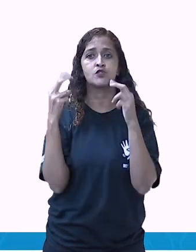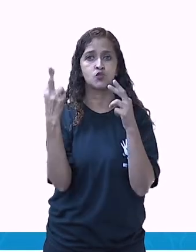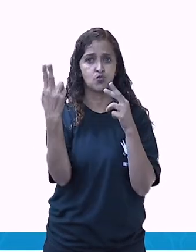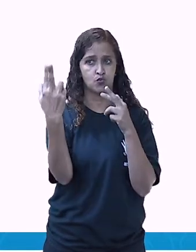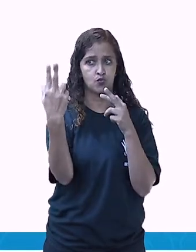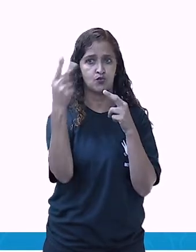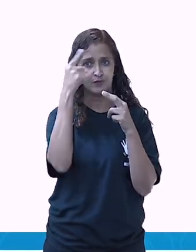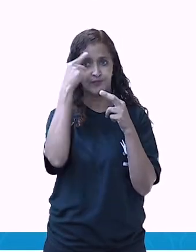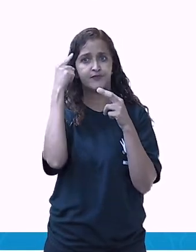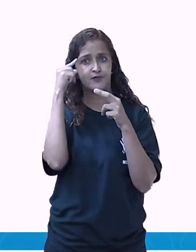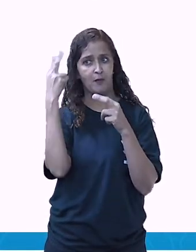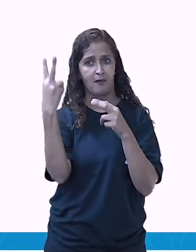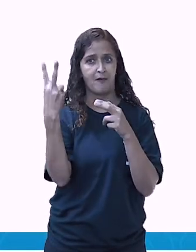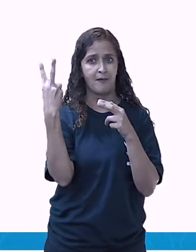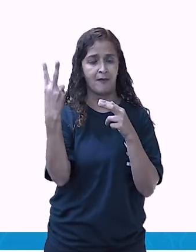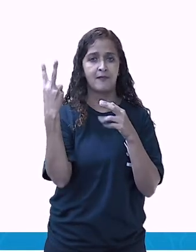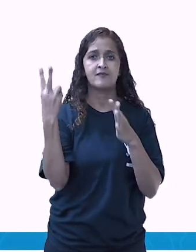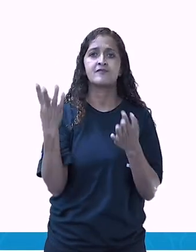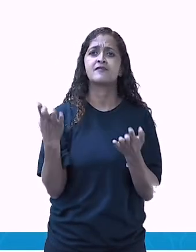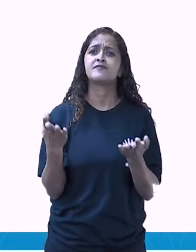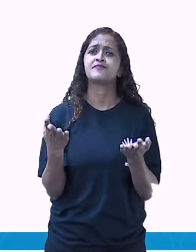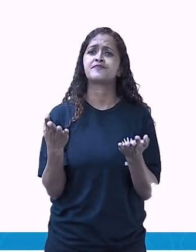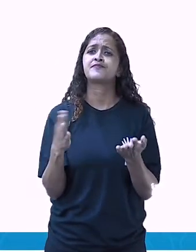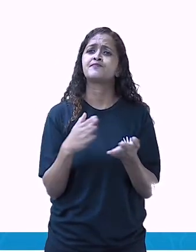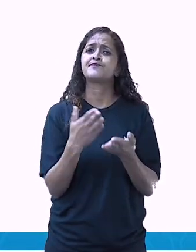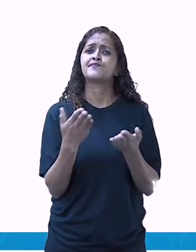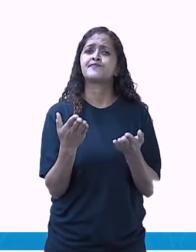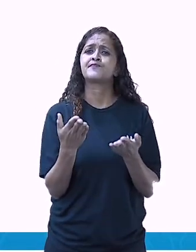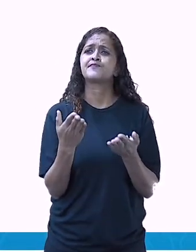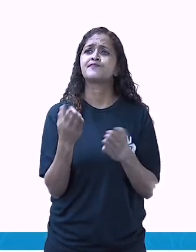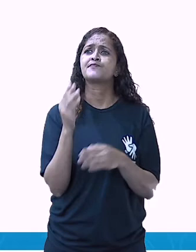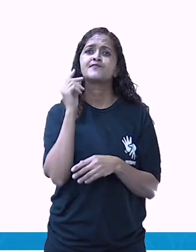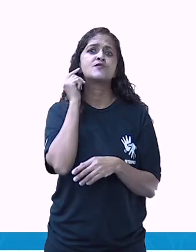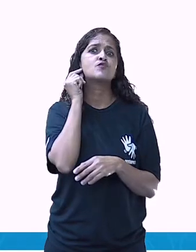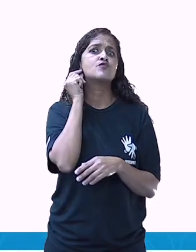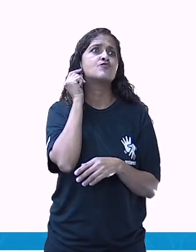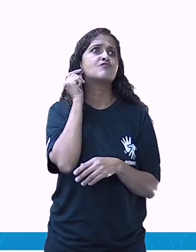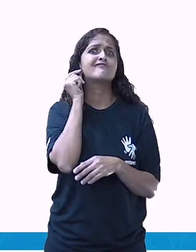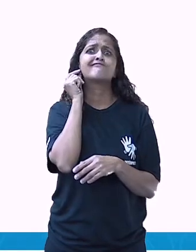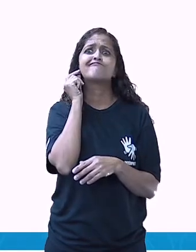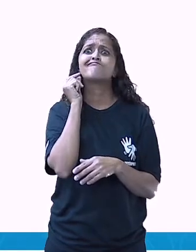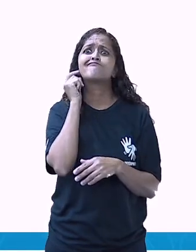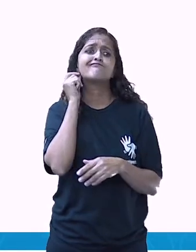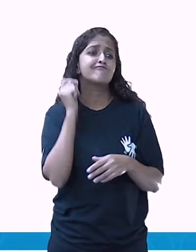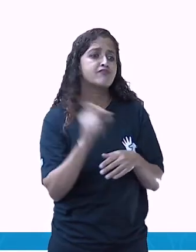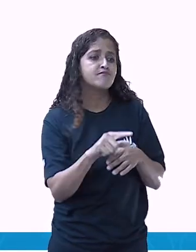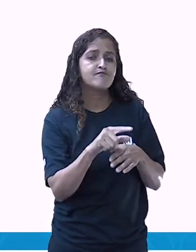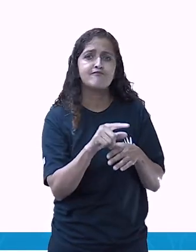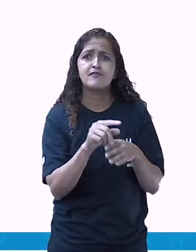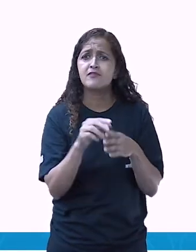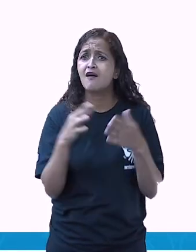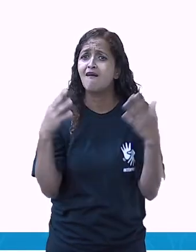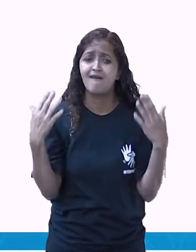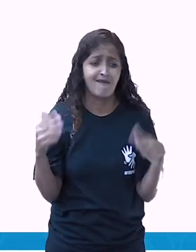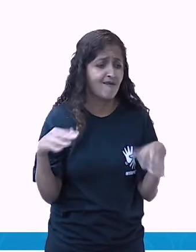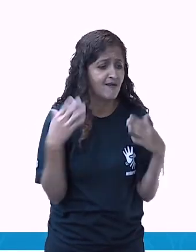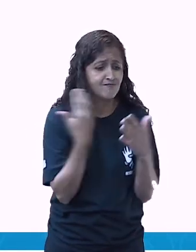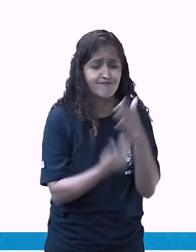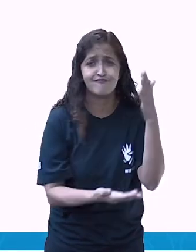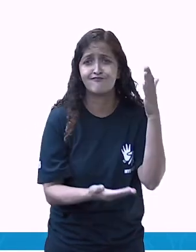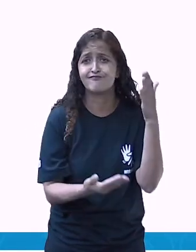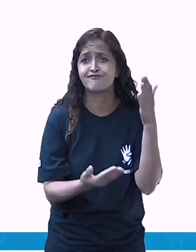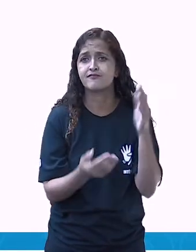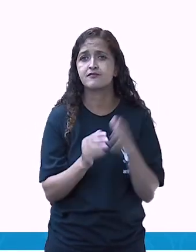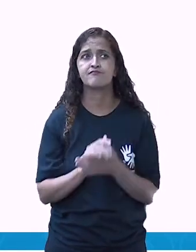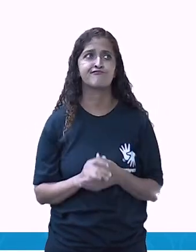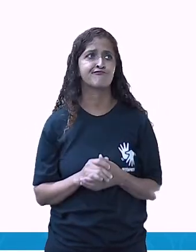faz das duas. E quando a gente perde aquele brinco que a gente ama, perdeu um, o